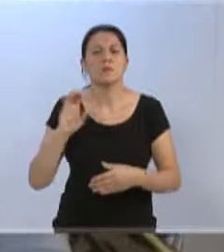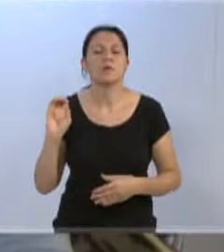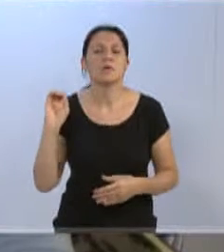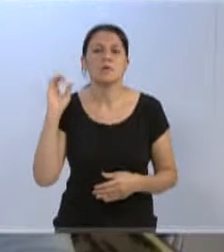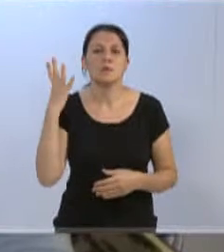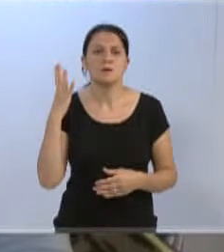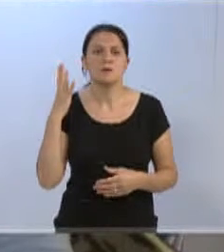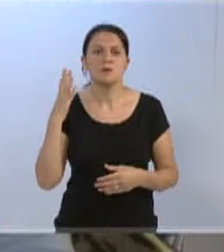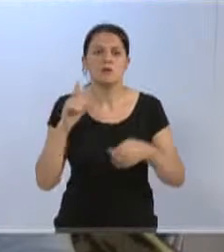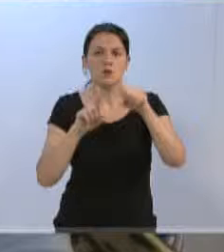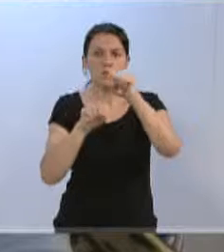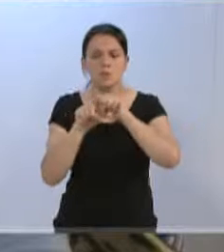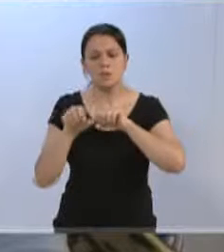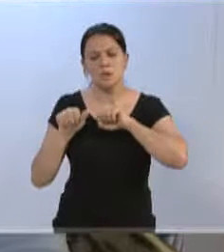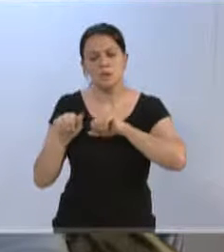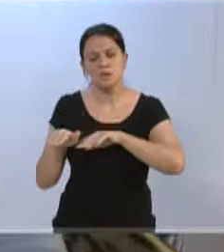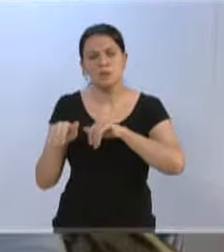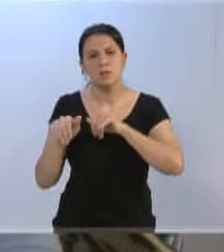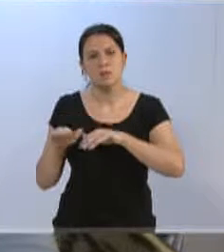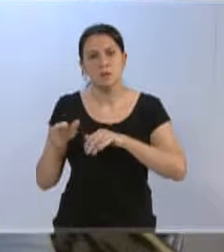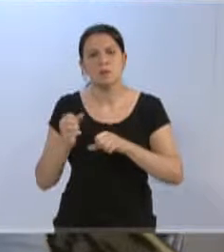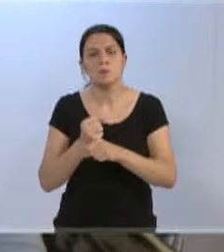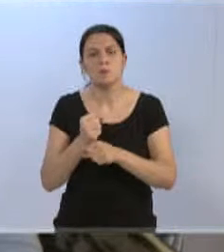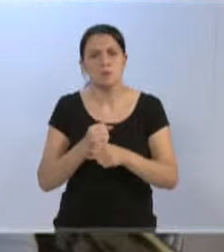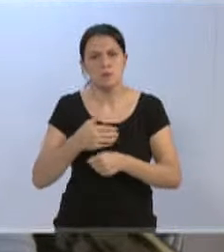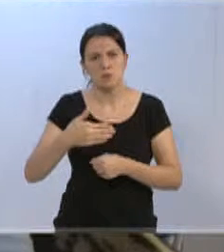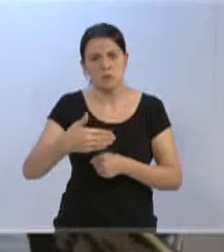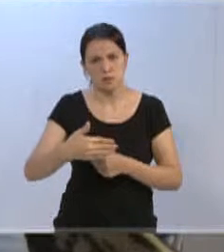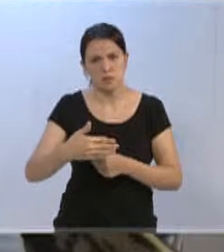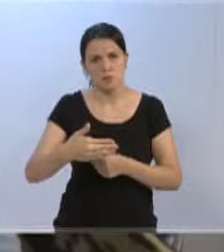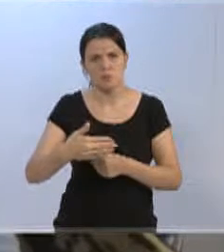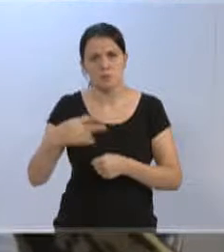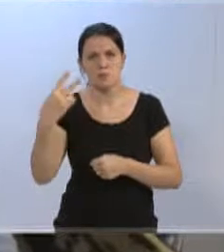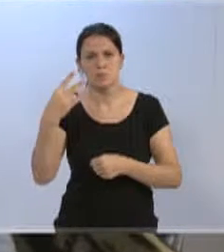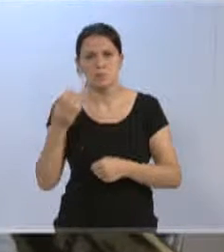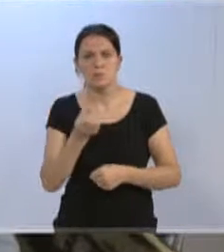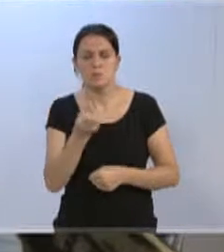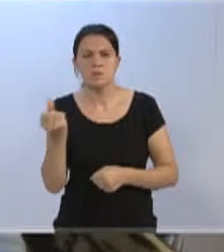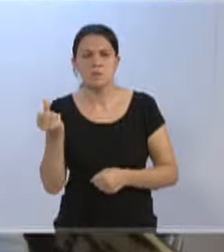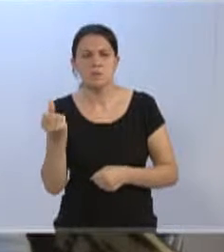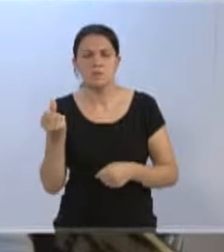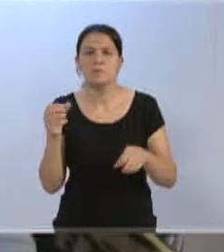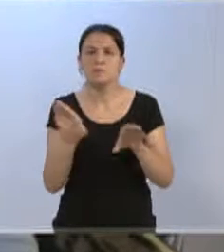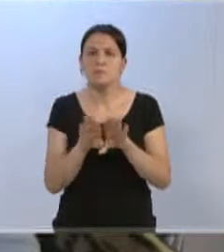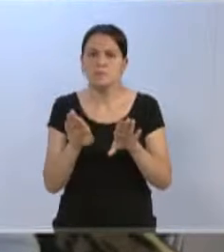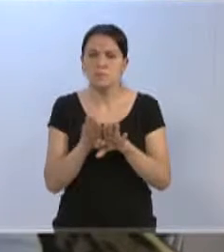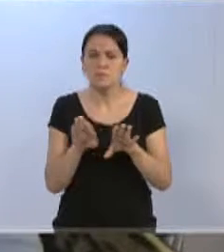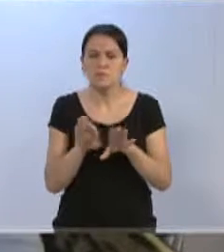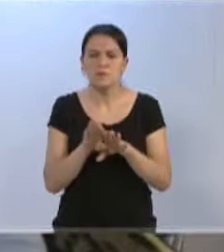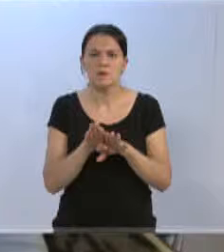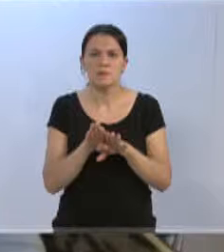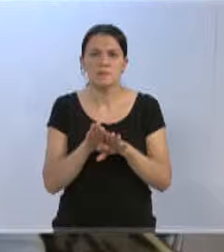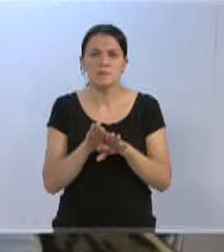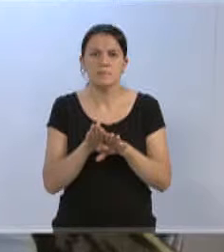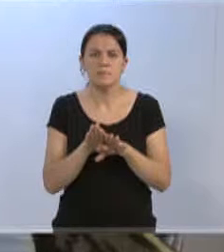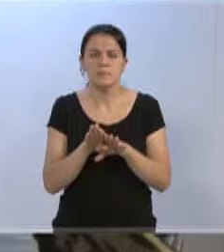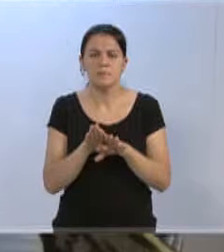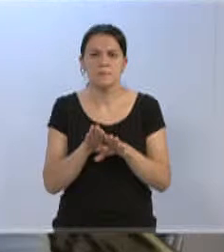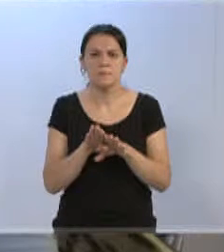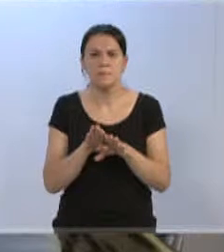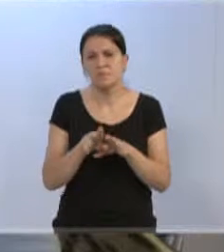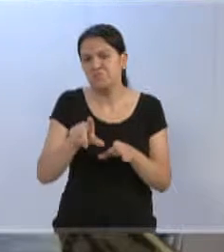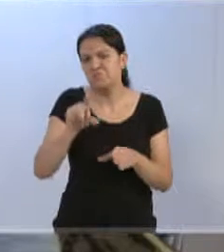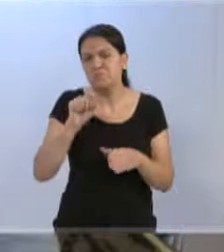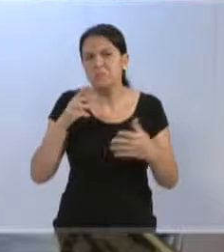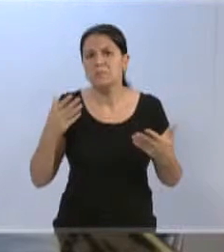acontecer no mês de setembro desse ano, ou seja, no segundo semestre, também acatando uma definição, uma